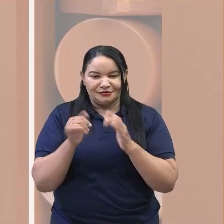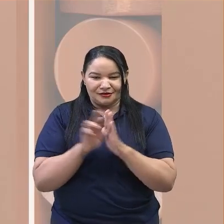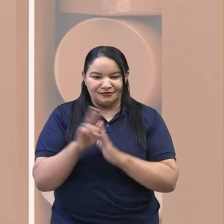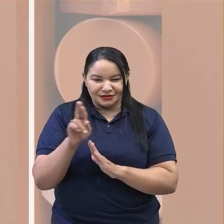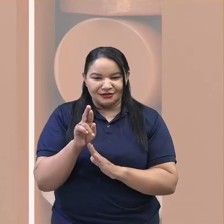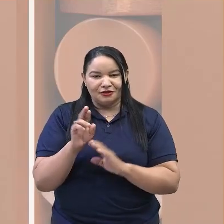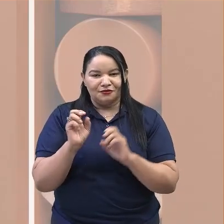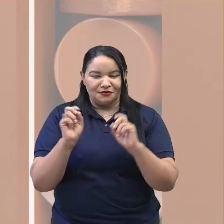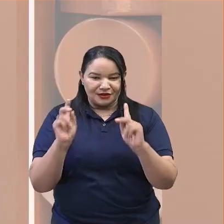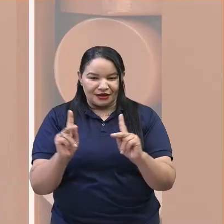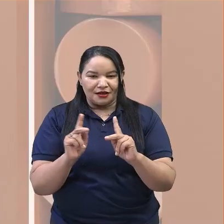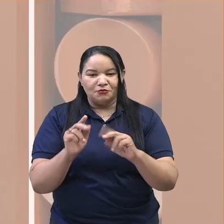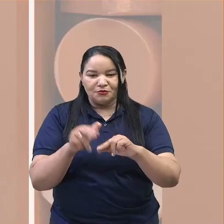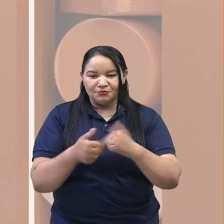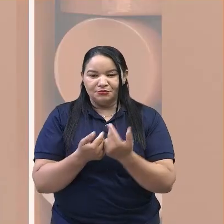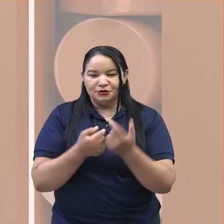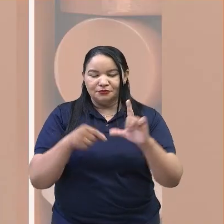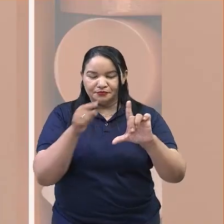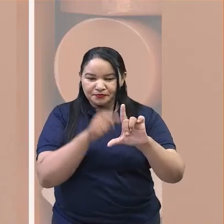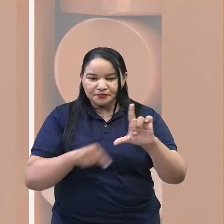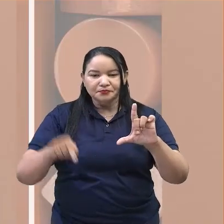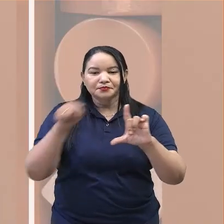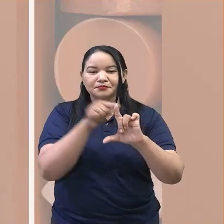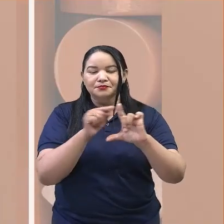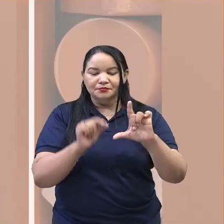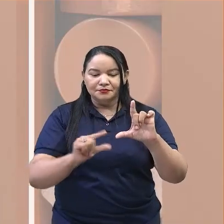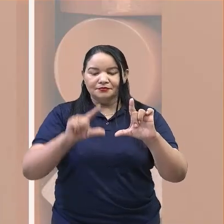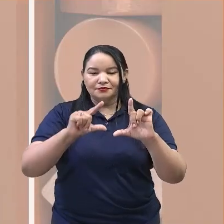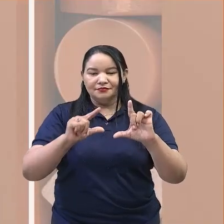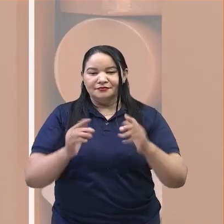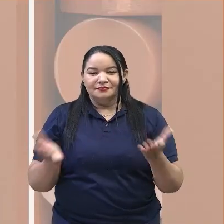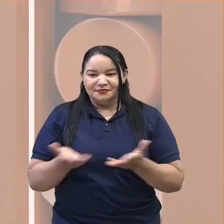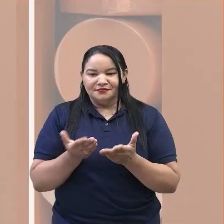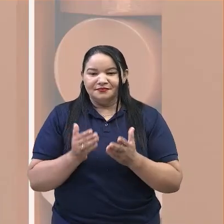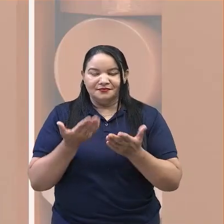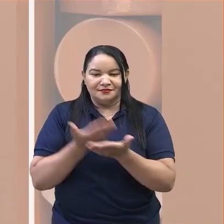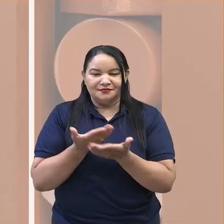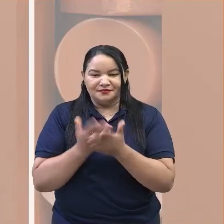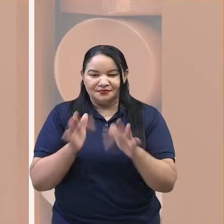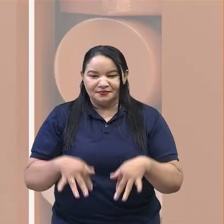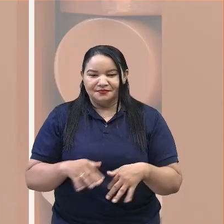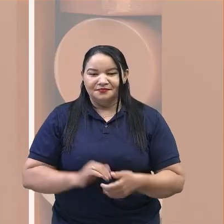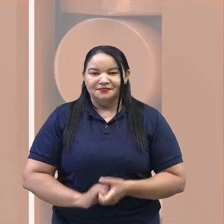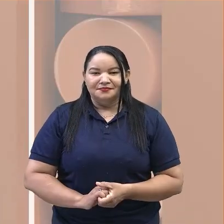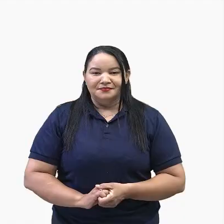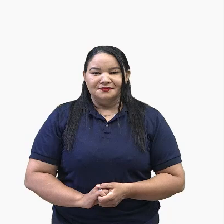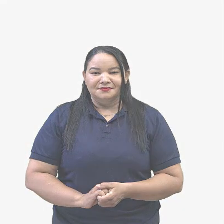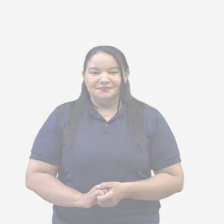representadas através desse gráfico de pixel? Bem, com isso a gente finaliza o conteúdo da nossa aula.